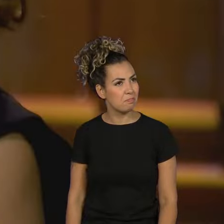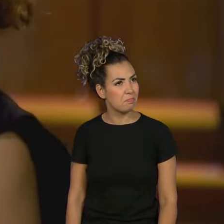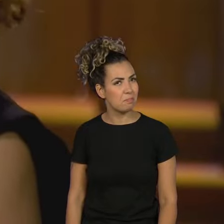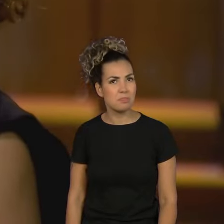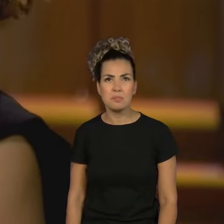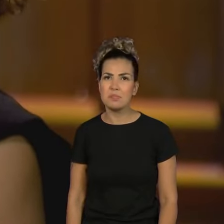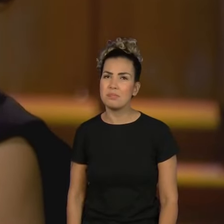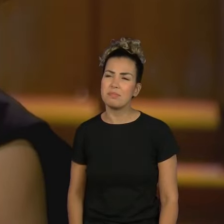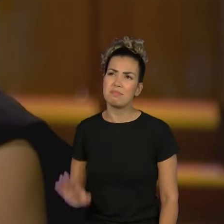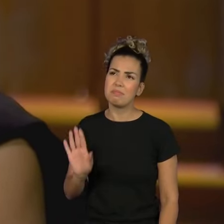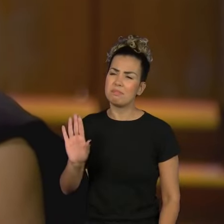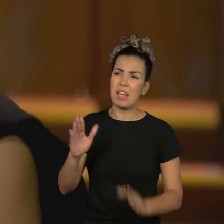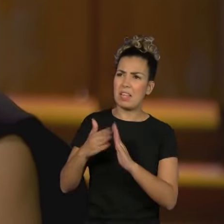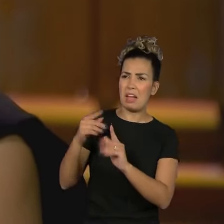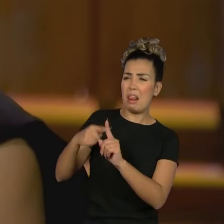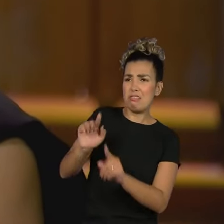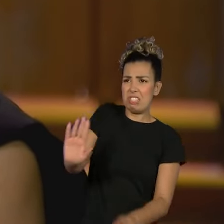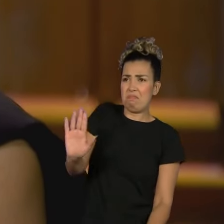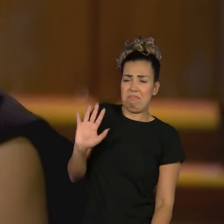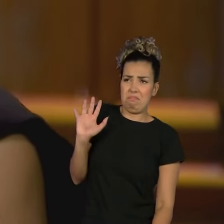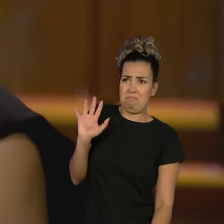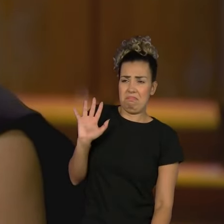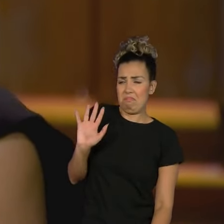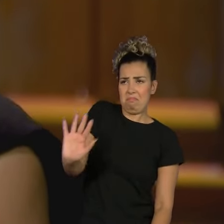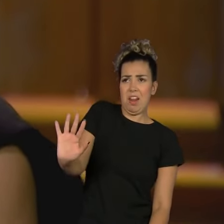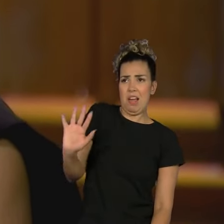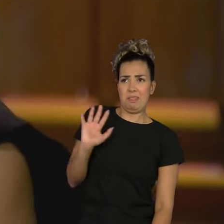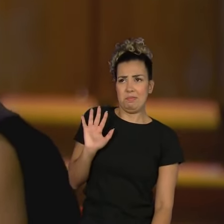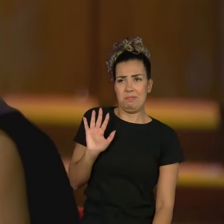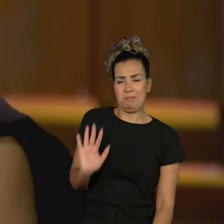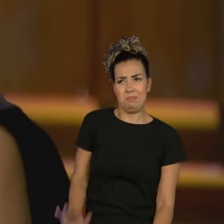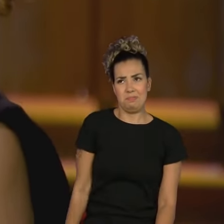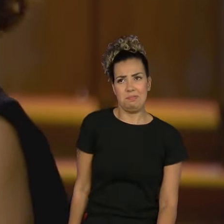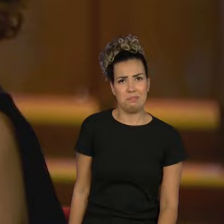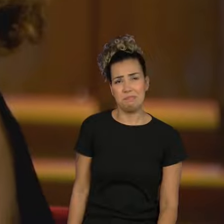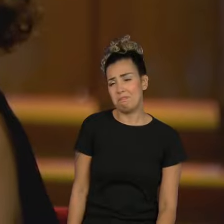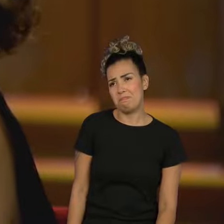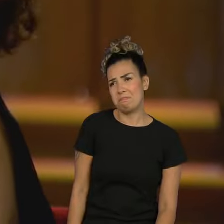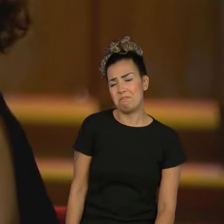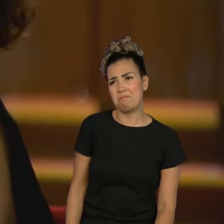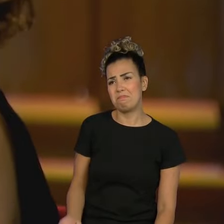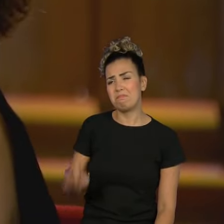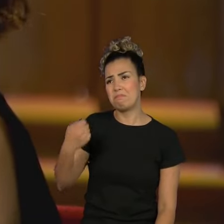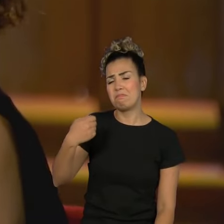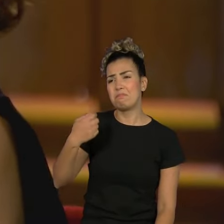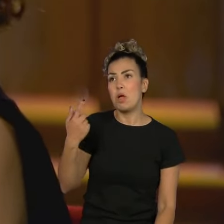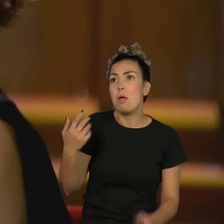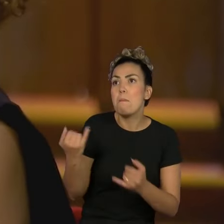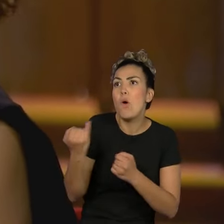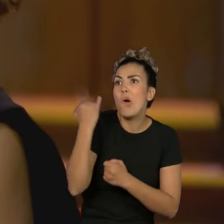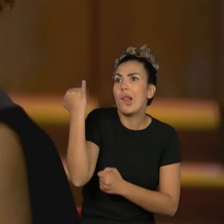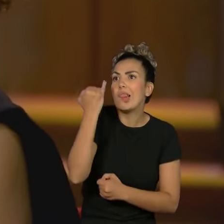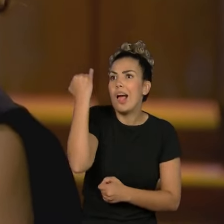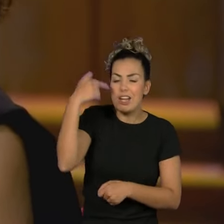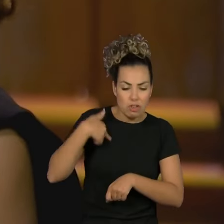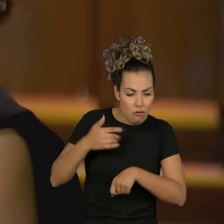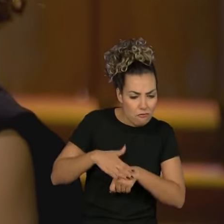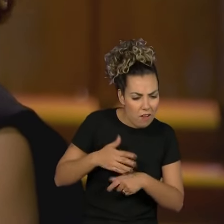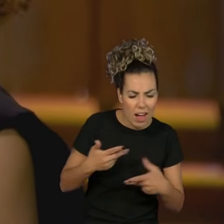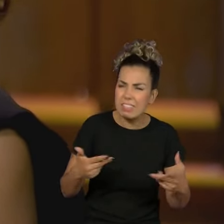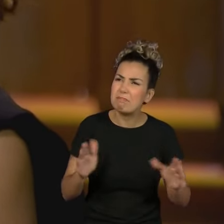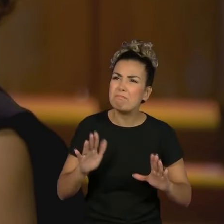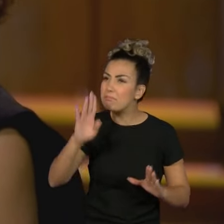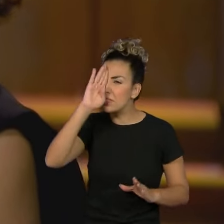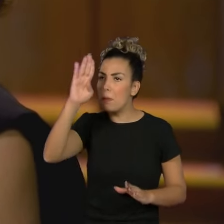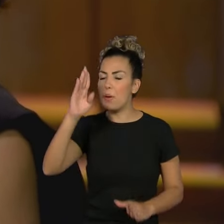fica fica lá fica lá não não tem nada mais importante que eu faça na minha vida do que a minha